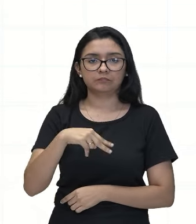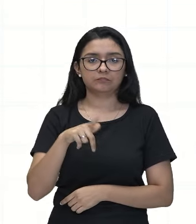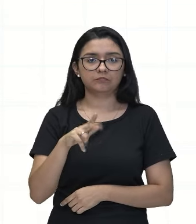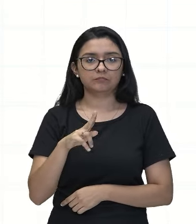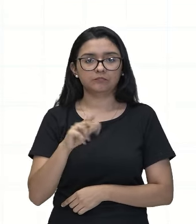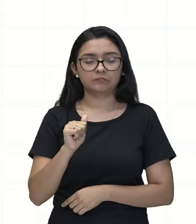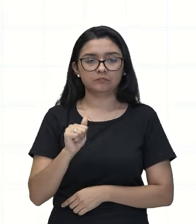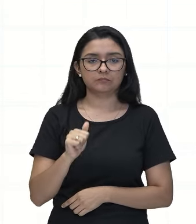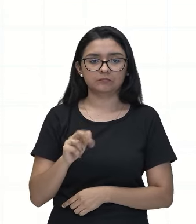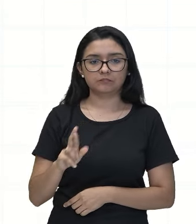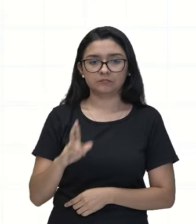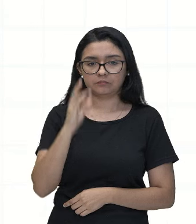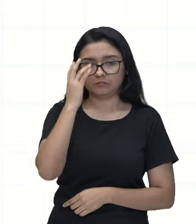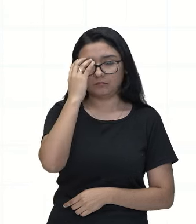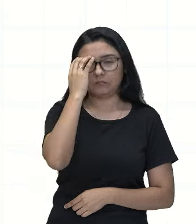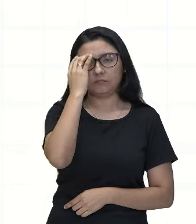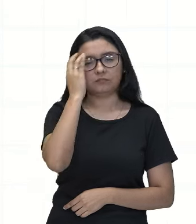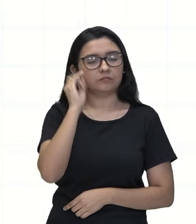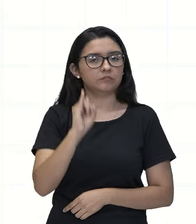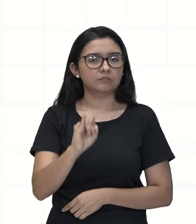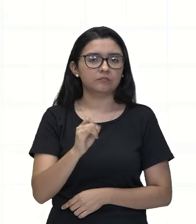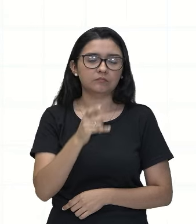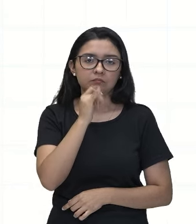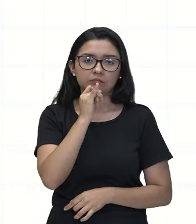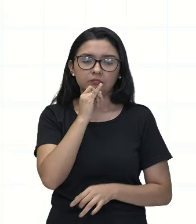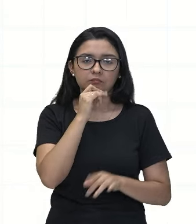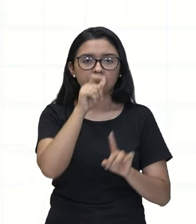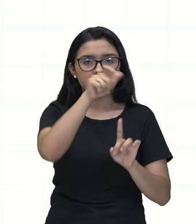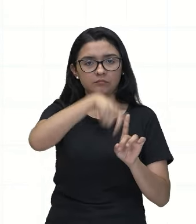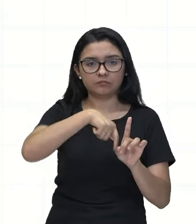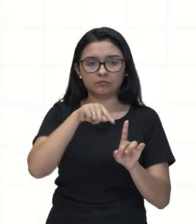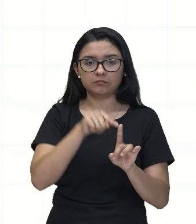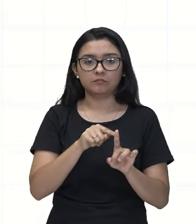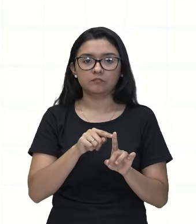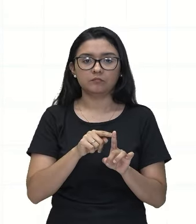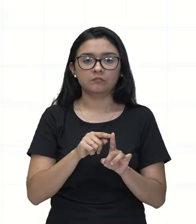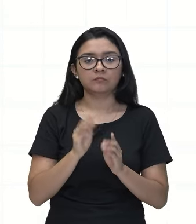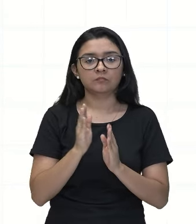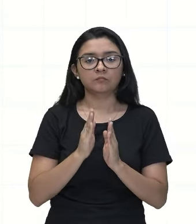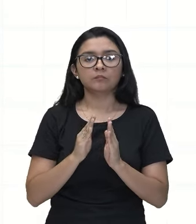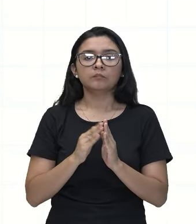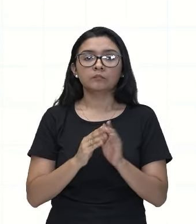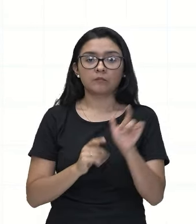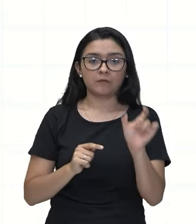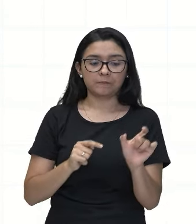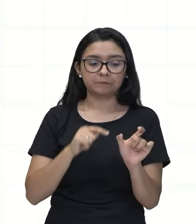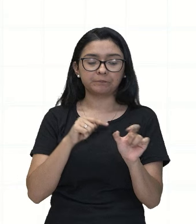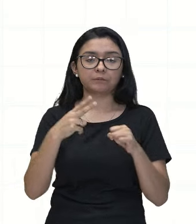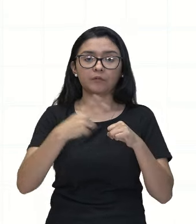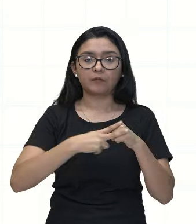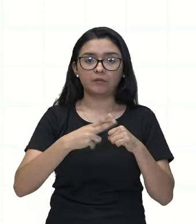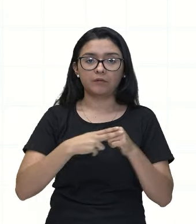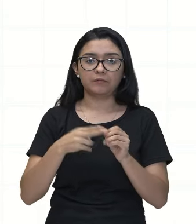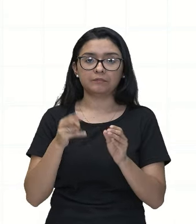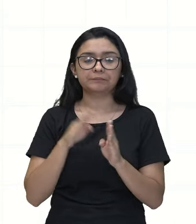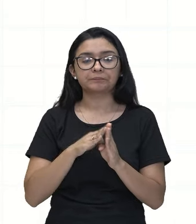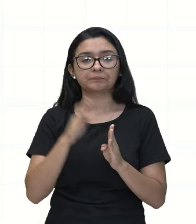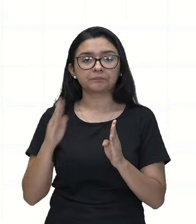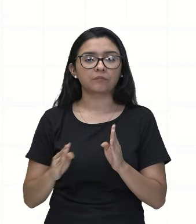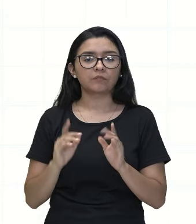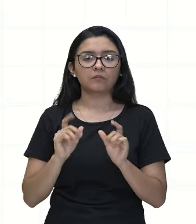Ok se o sujeito vier depois do verbo concorda com